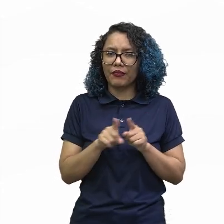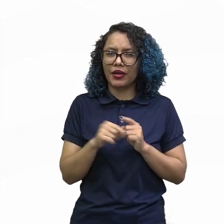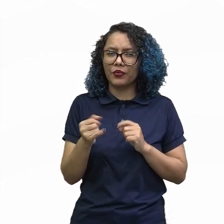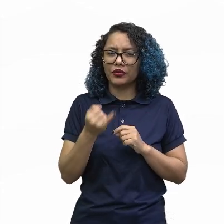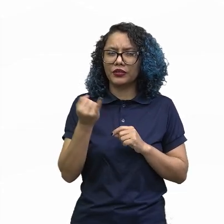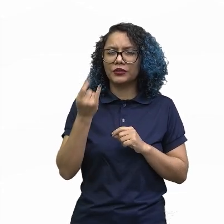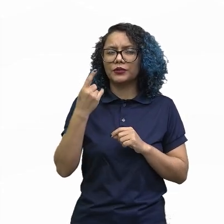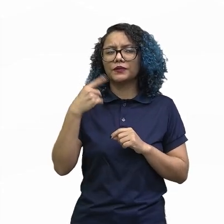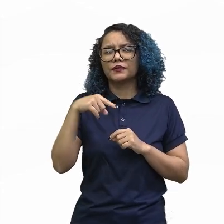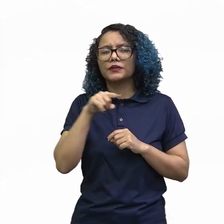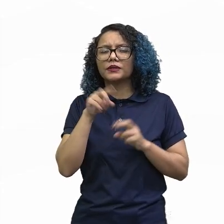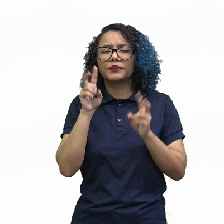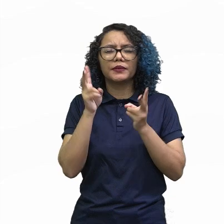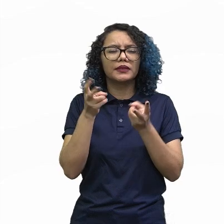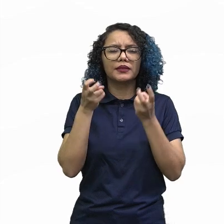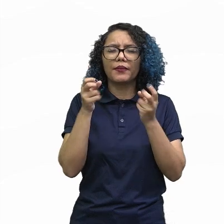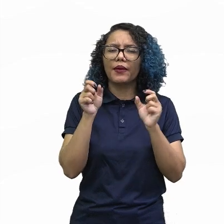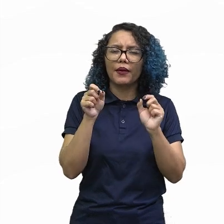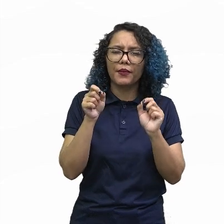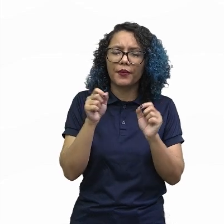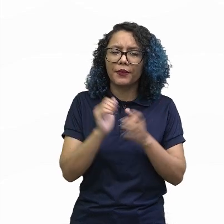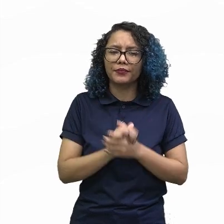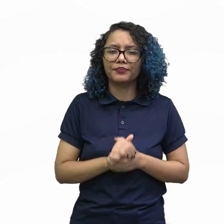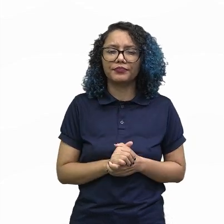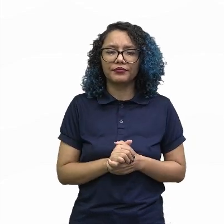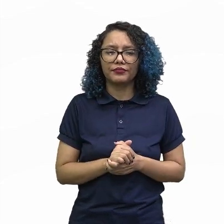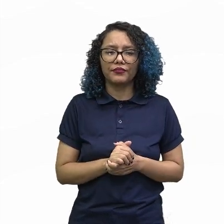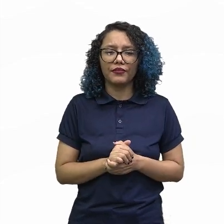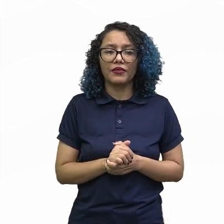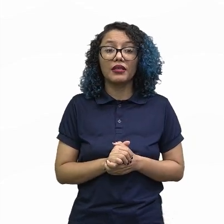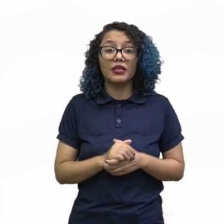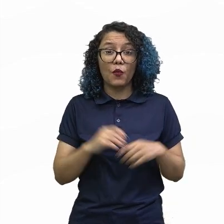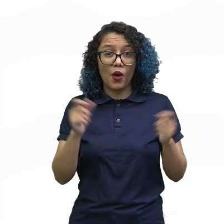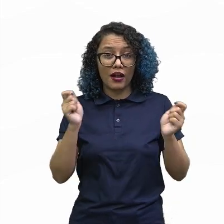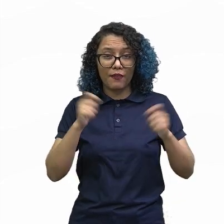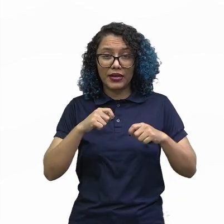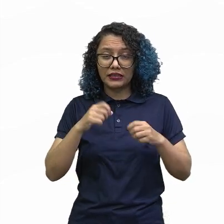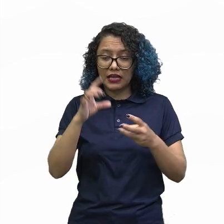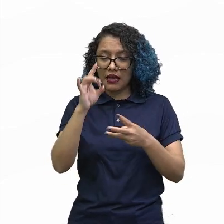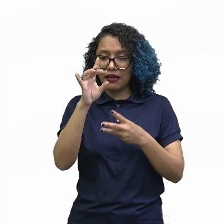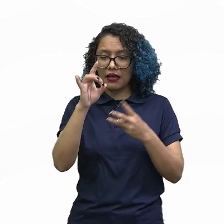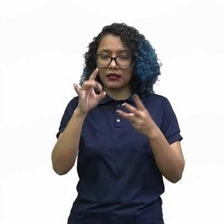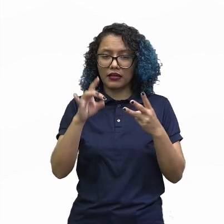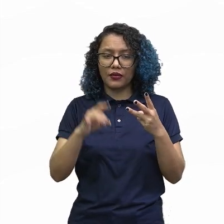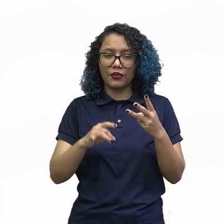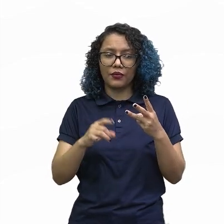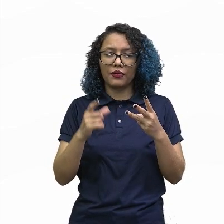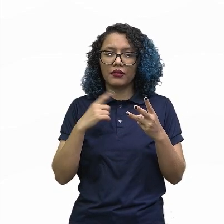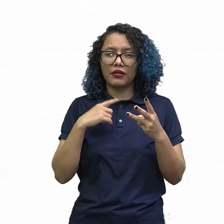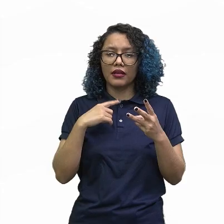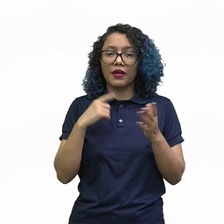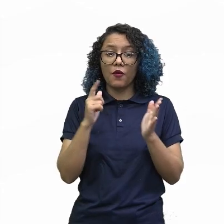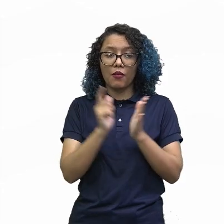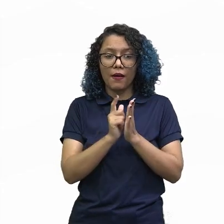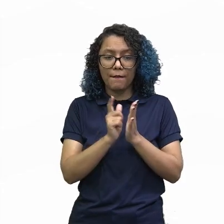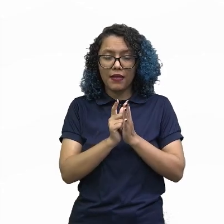você perceber que para o poder de cada uma, eu tenho o papel,